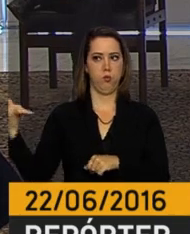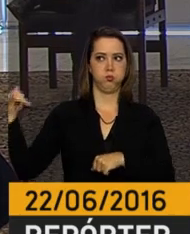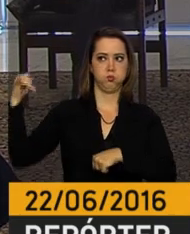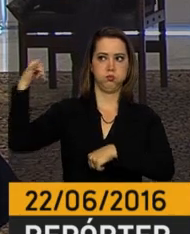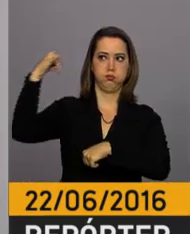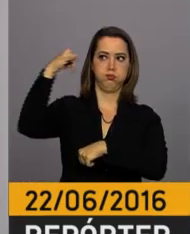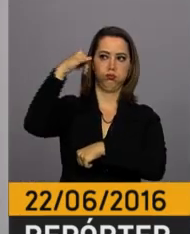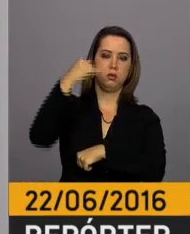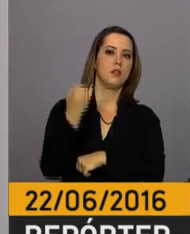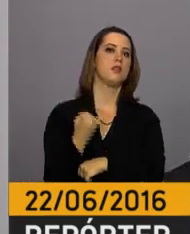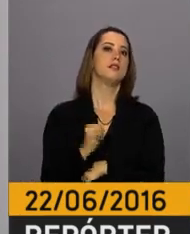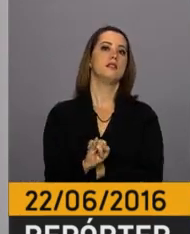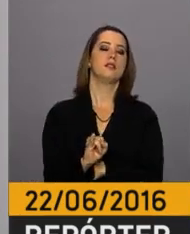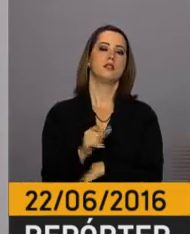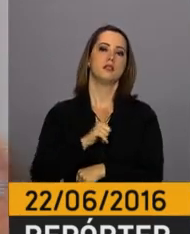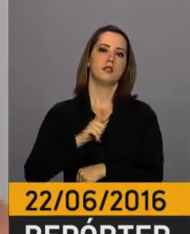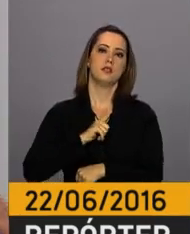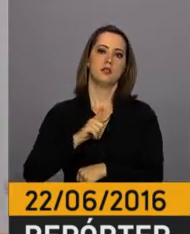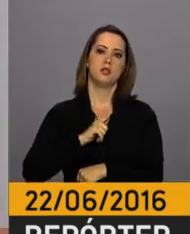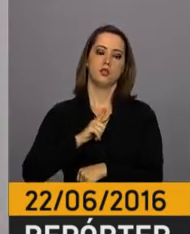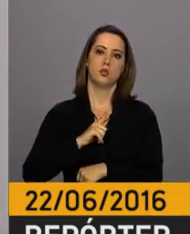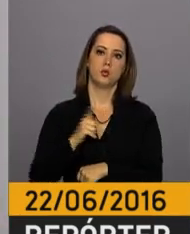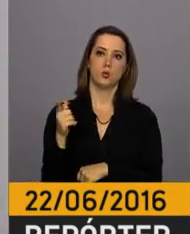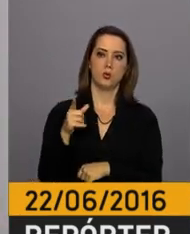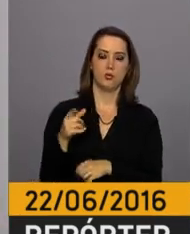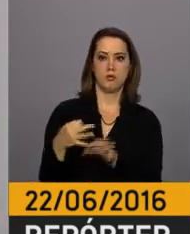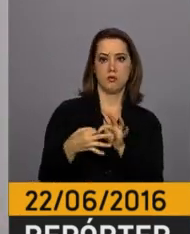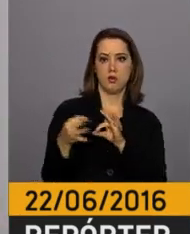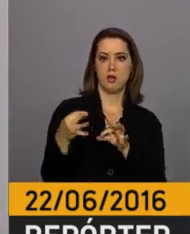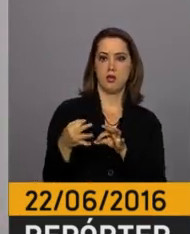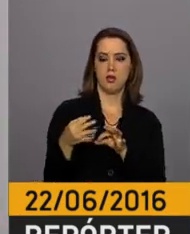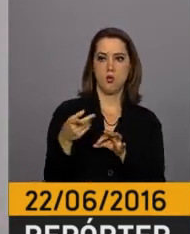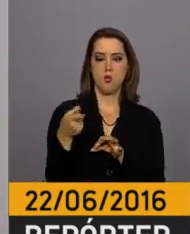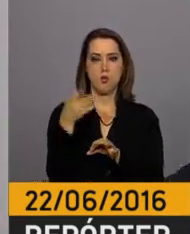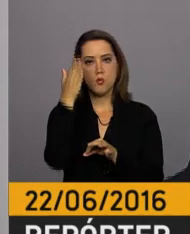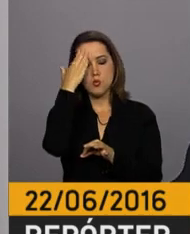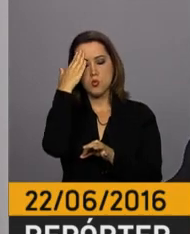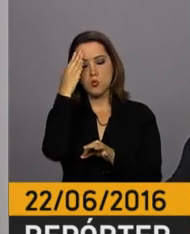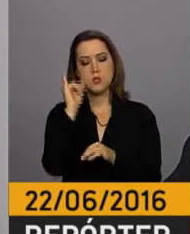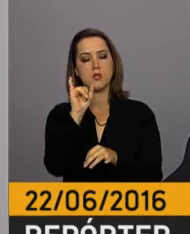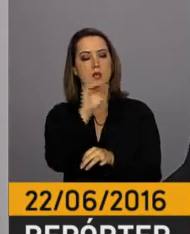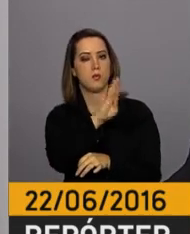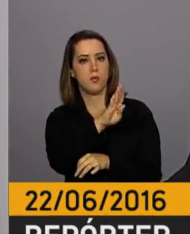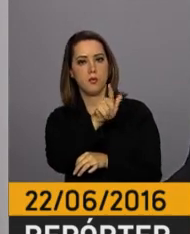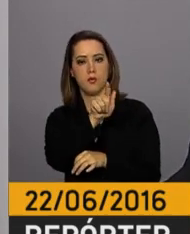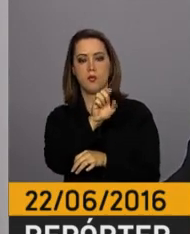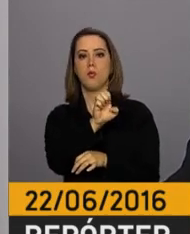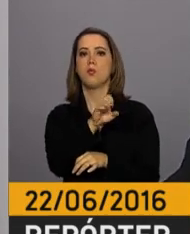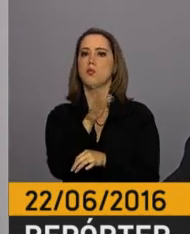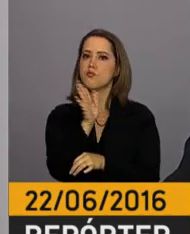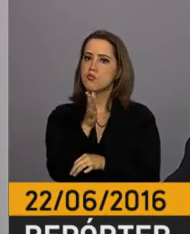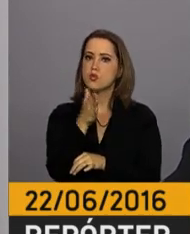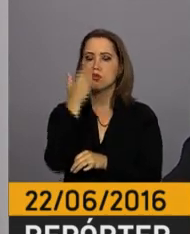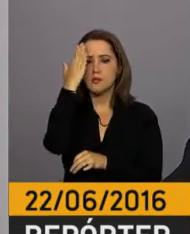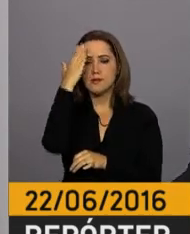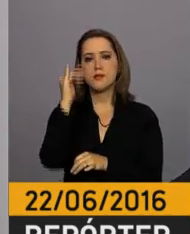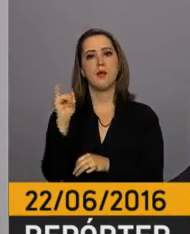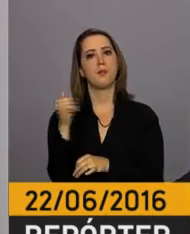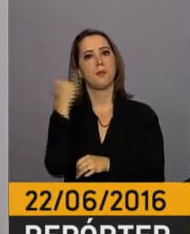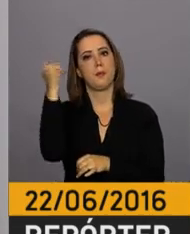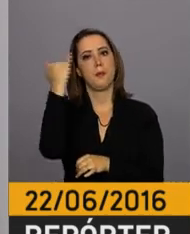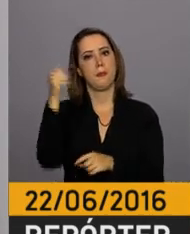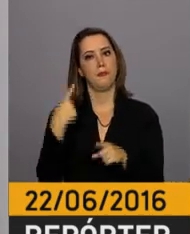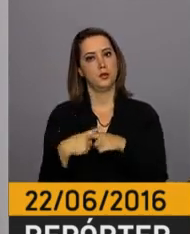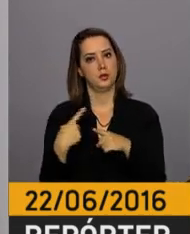altimétricas do ibg eu não sabia disso portanto pelo menos por isso somos importantes mas por muito